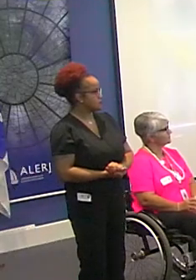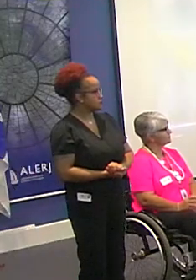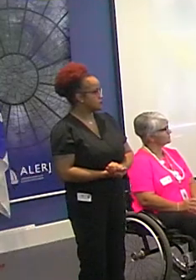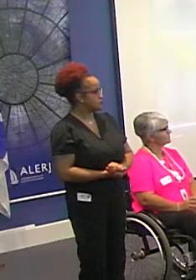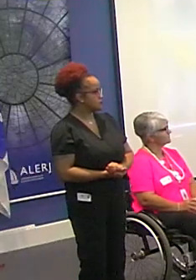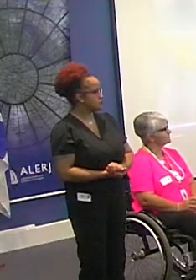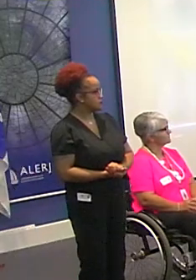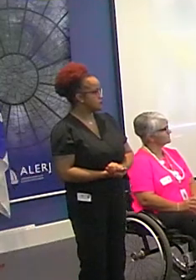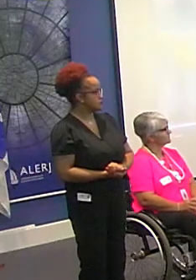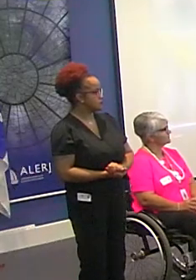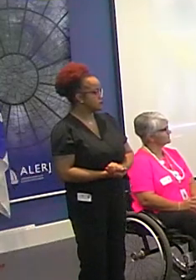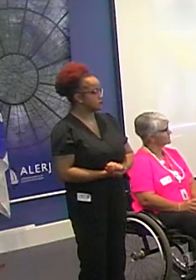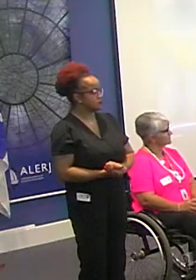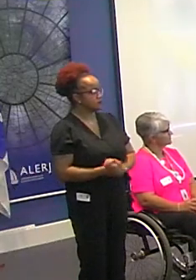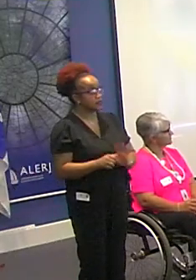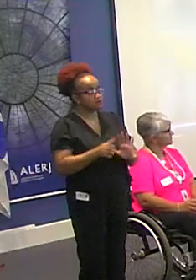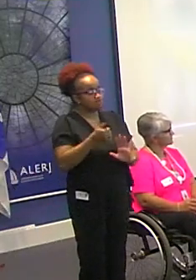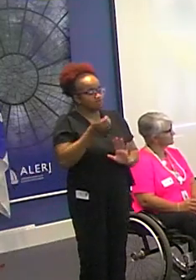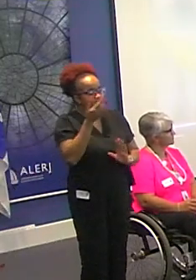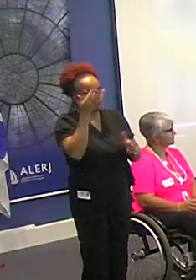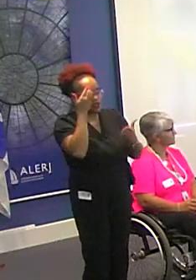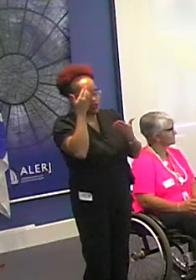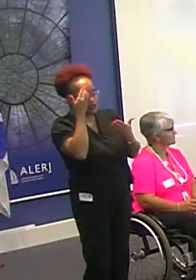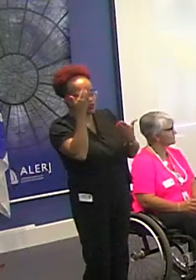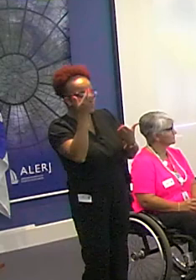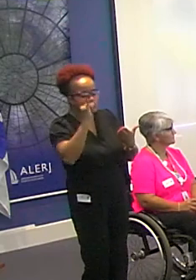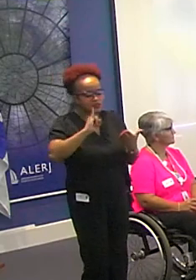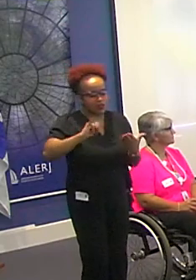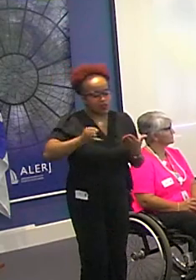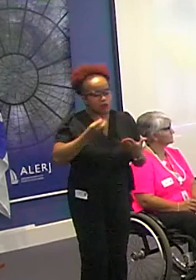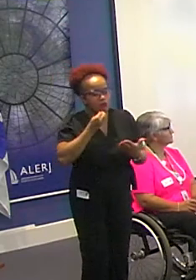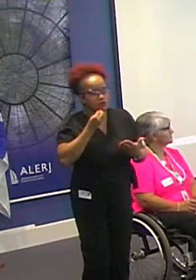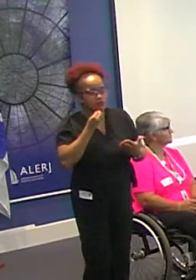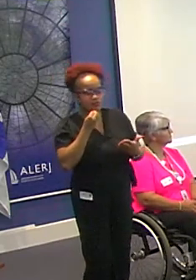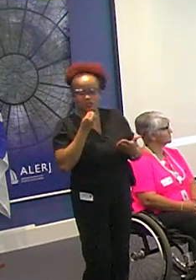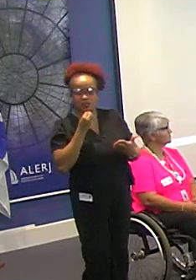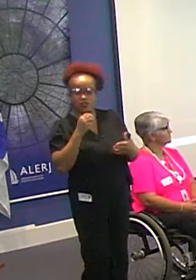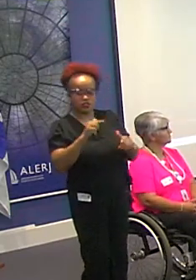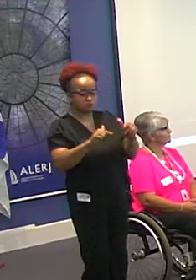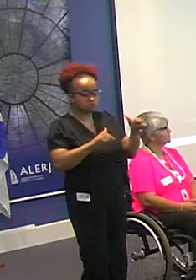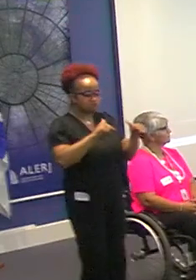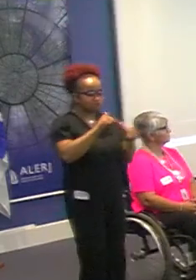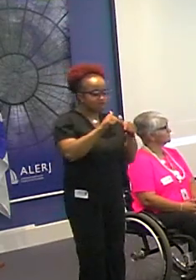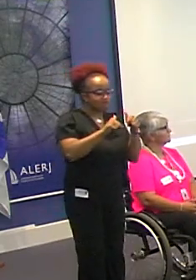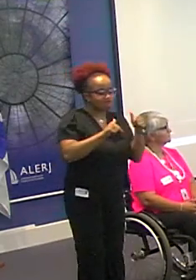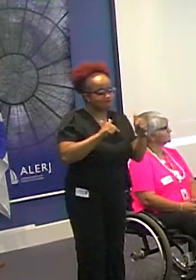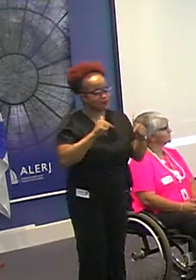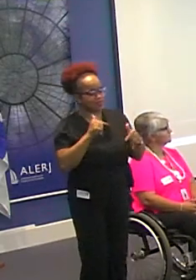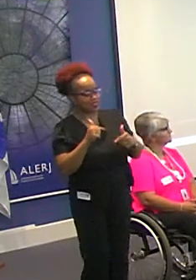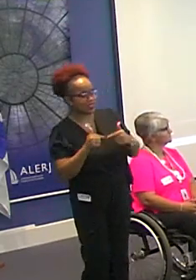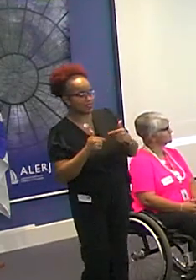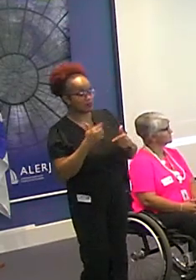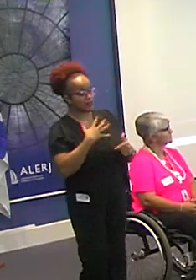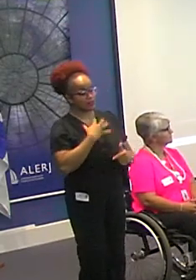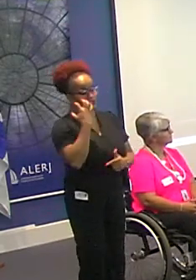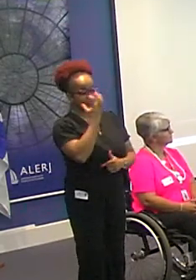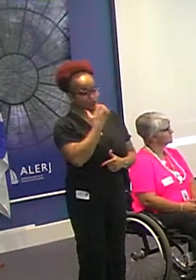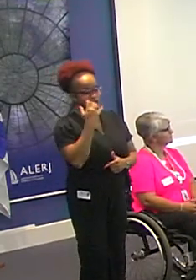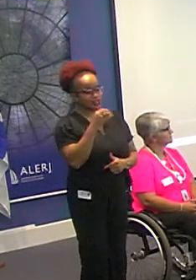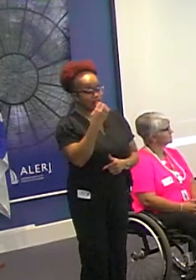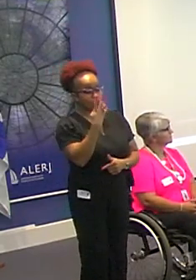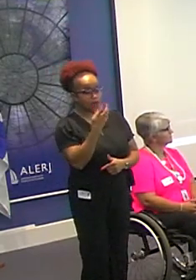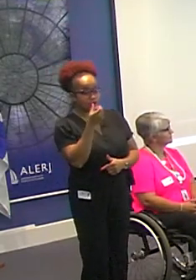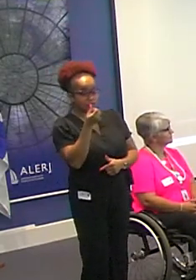aí. Bom, quero agradecer essa oportunidade de trazer o meu trabalho. Eu sou cantora há